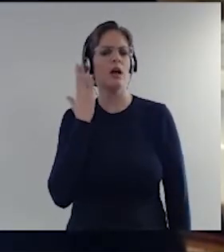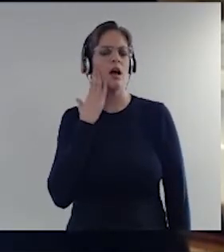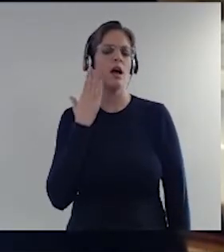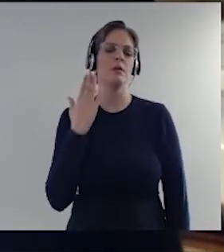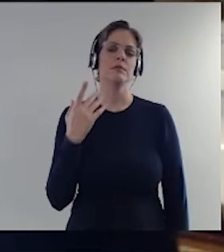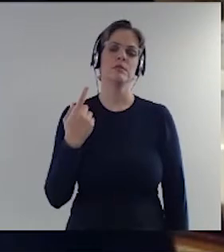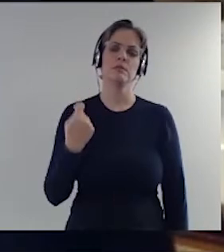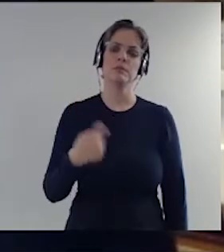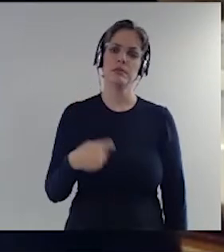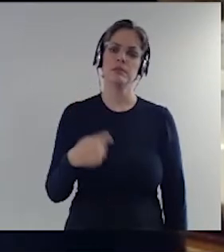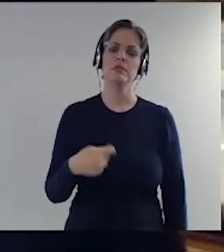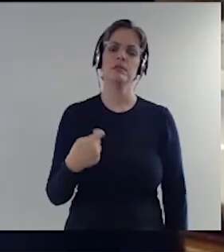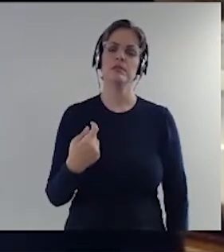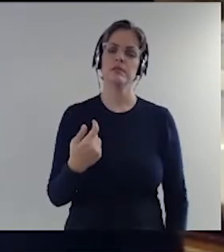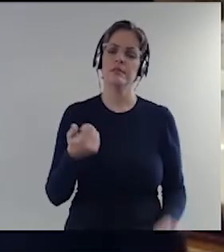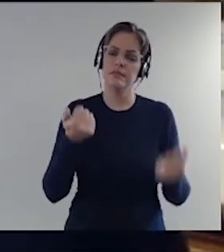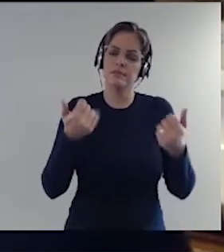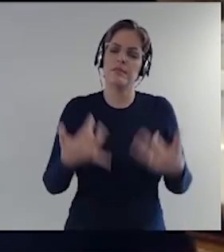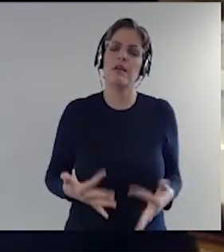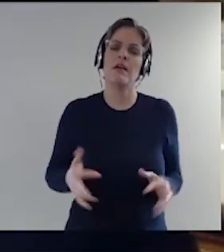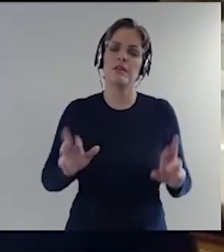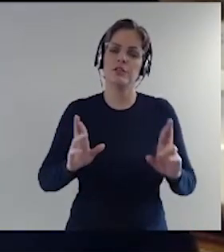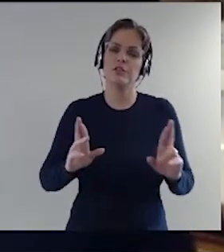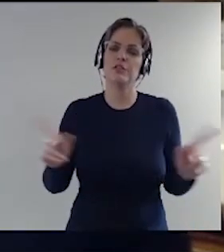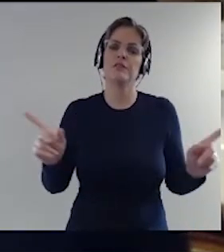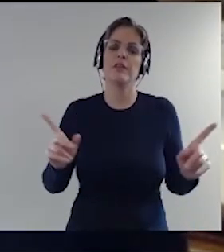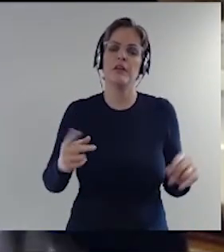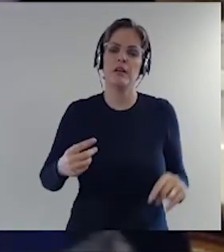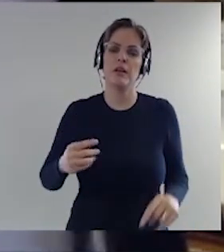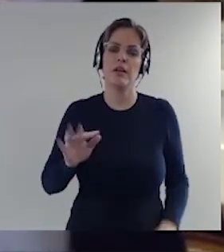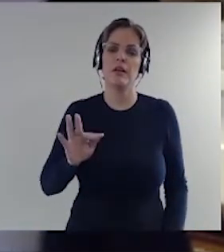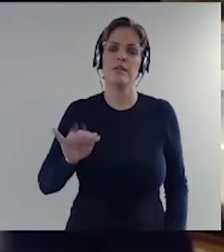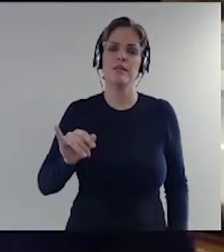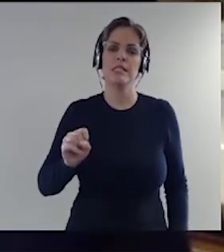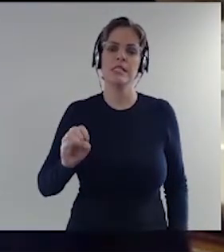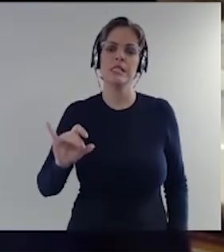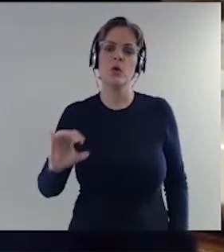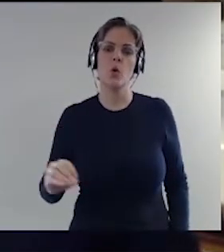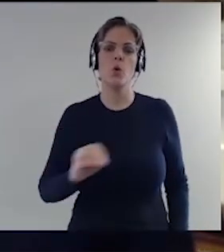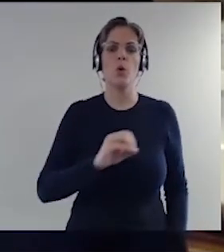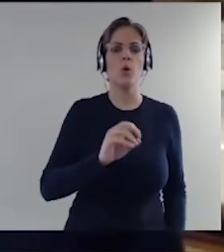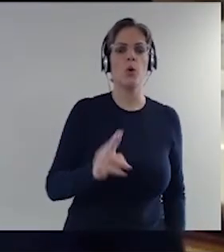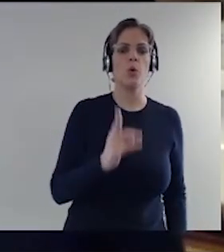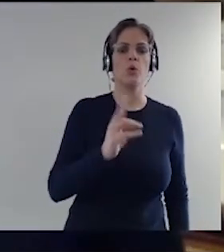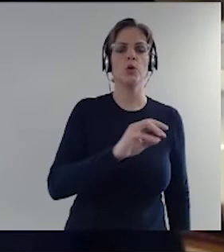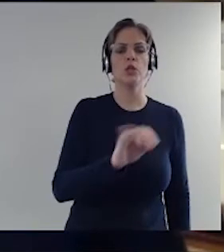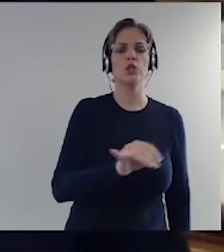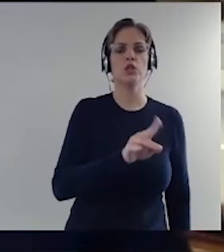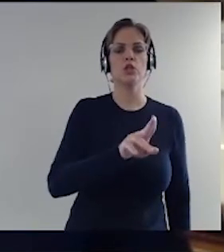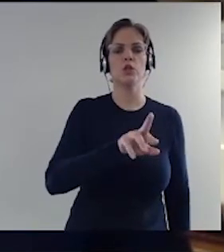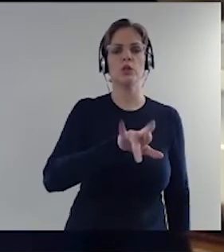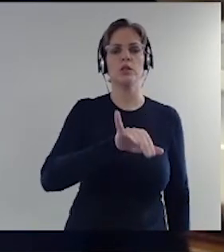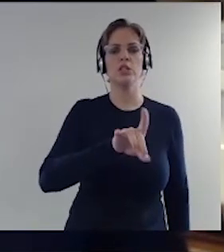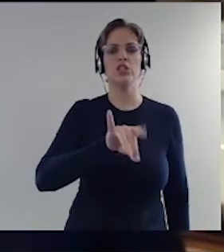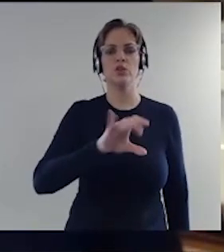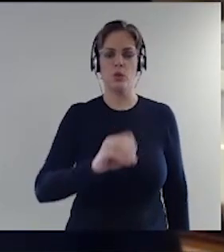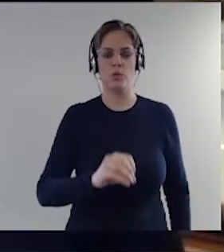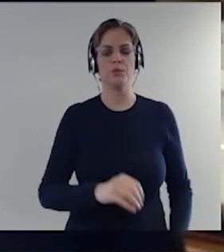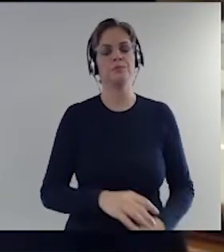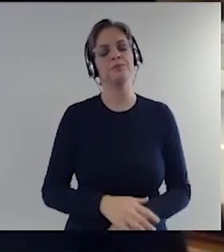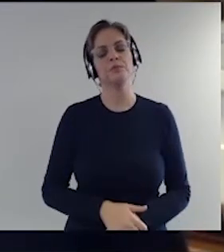também aqui essa distinção, porque é relevante e importante para a compreensão do temário, a questão